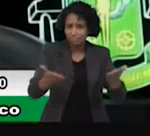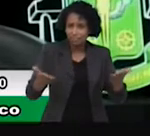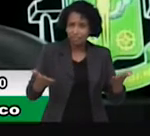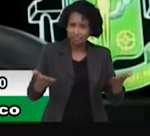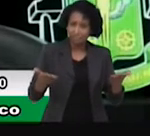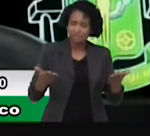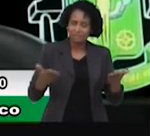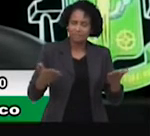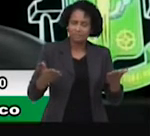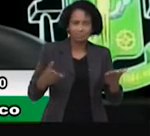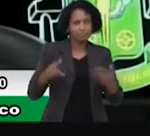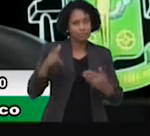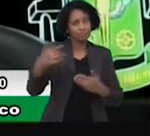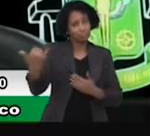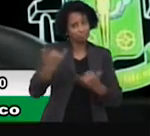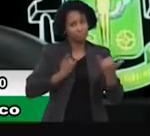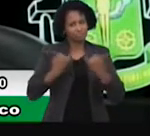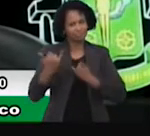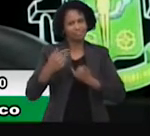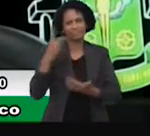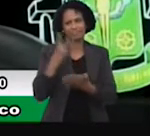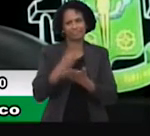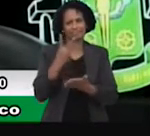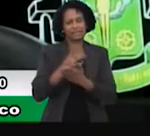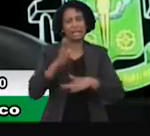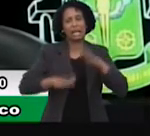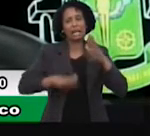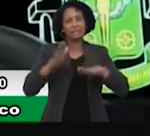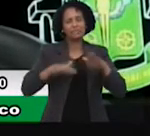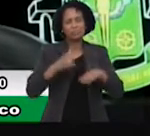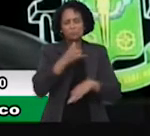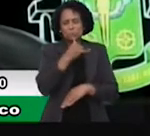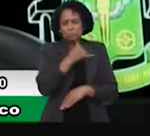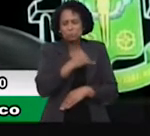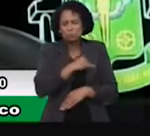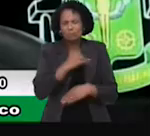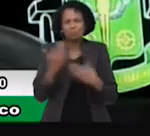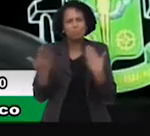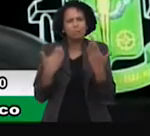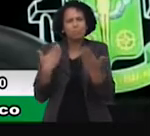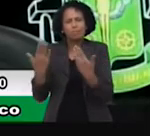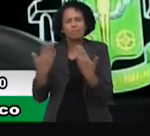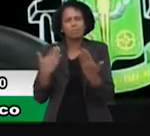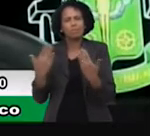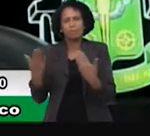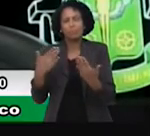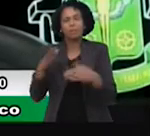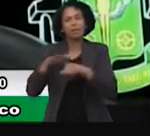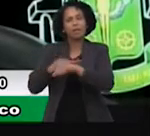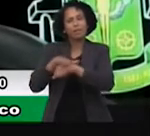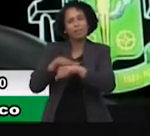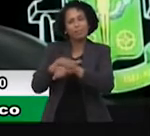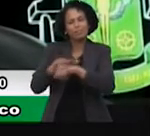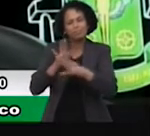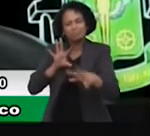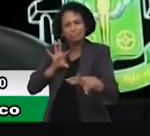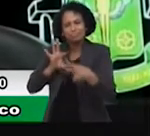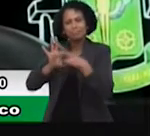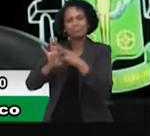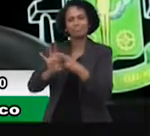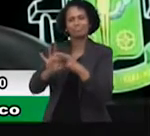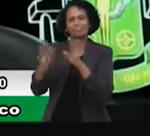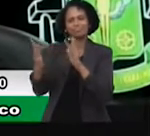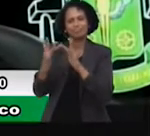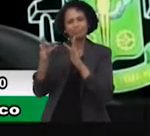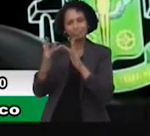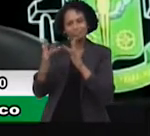nem Vossa Excelência falou muitas vezes, eu estava chateado, falava com Vossa Excelência também, e a gente se juntava e entendia e